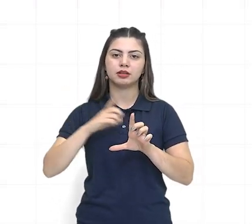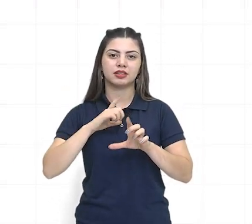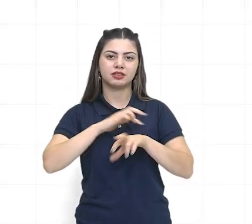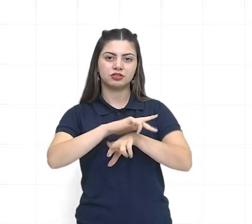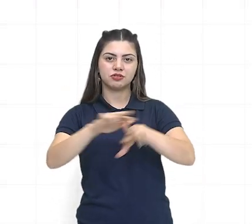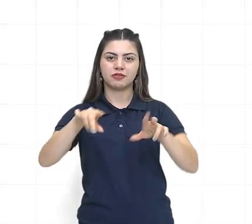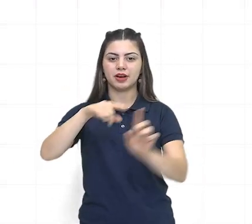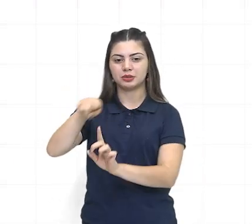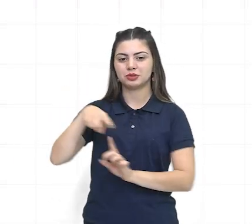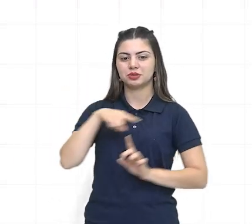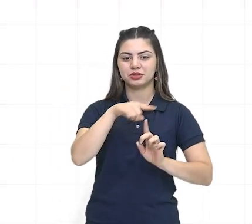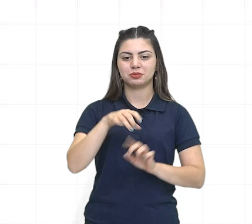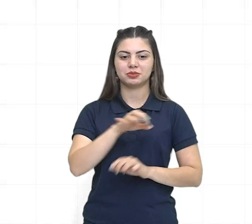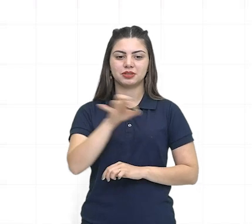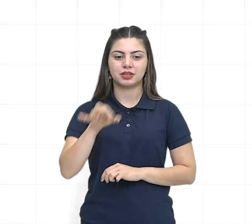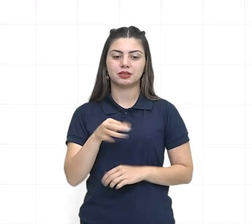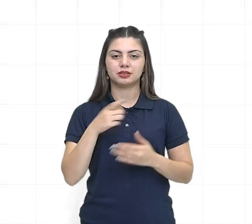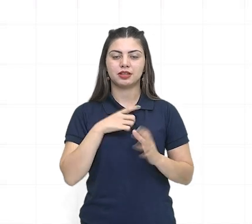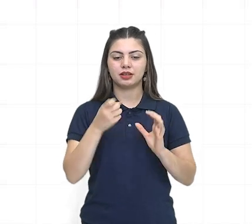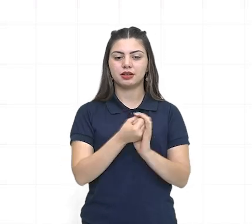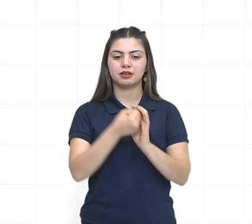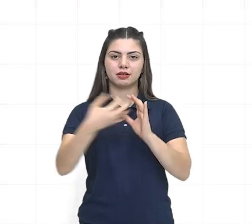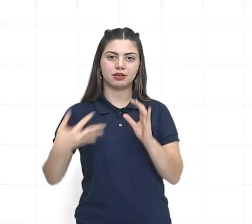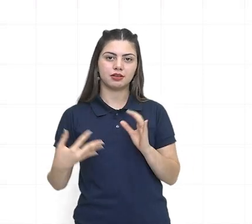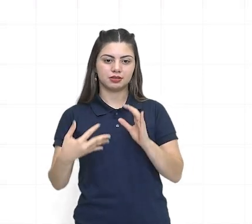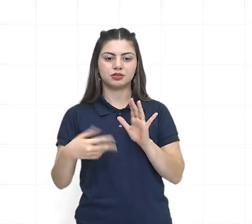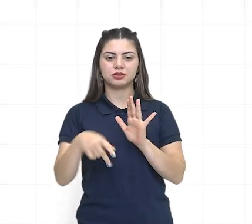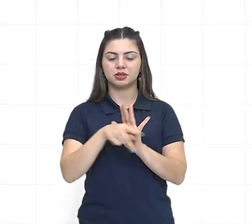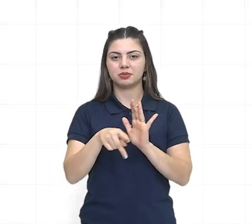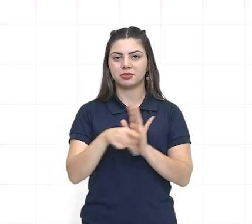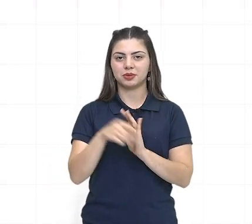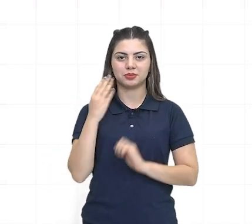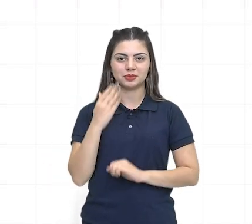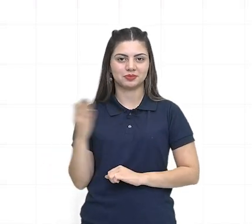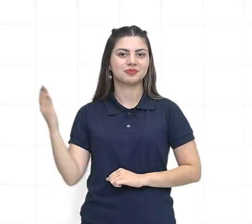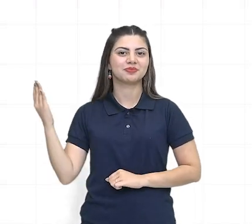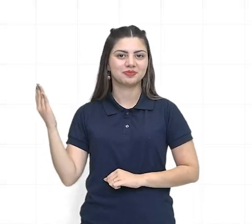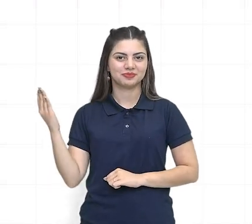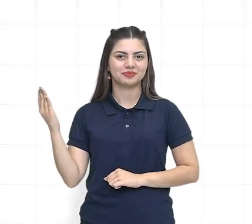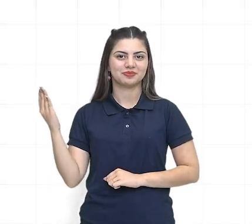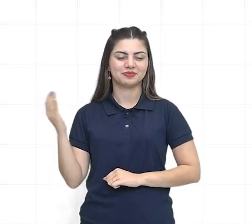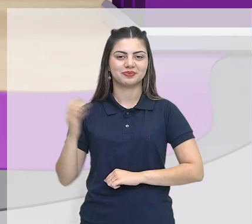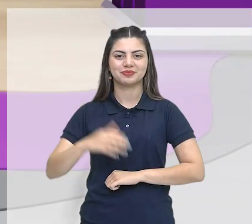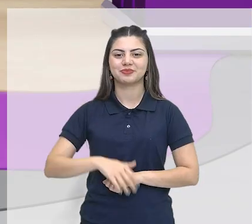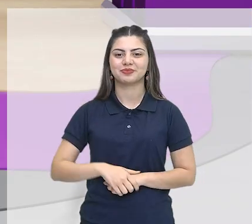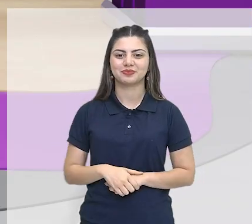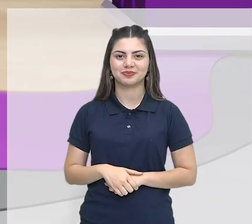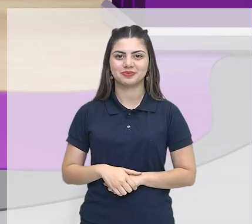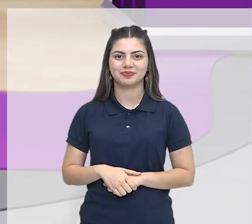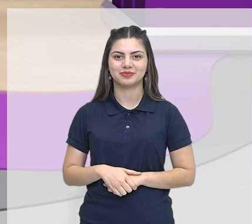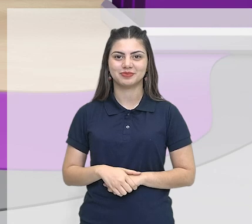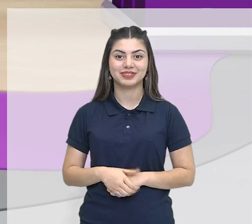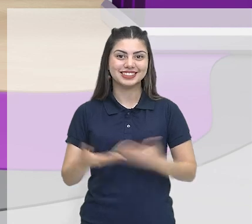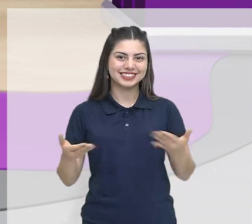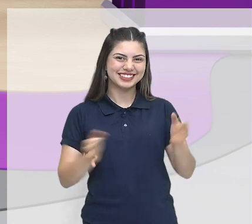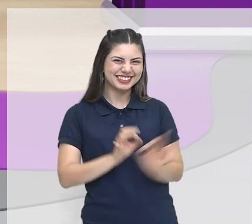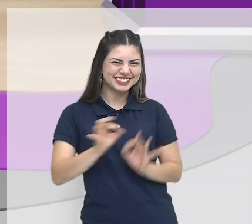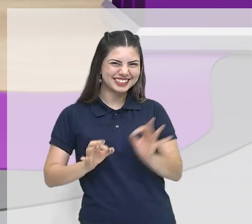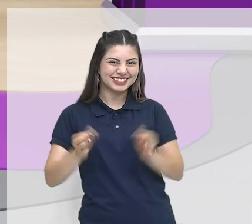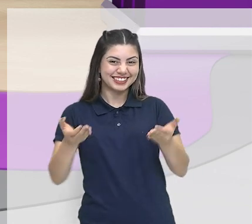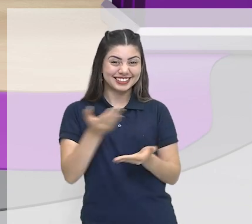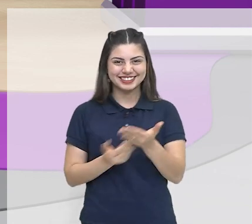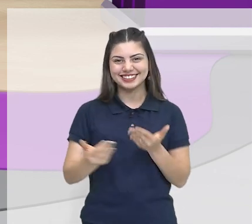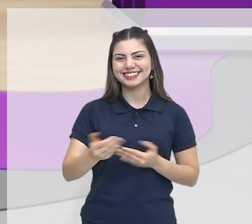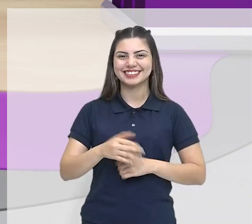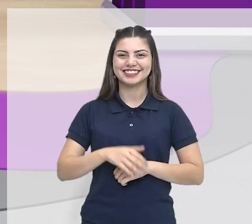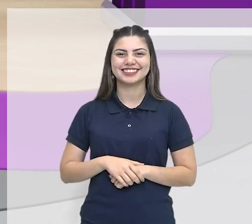simples ou múltiplas, referentes às várias categorias e variáveis numéricas. Todos prontos?